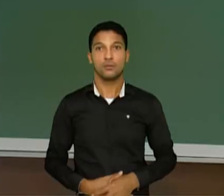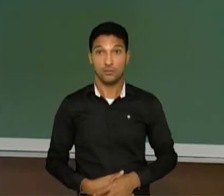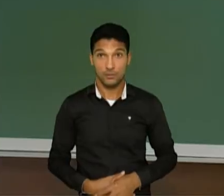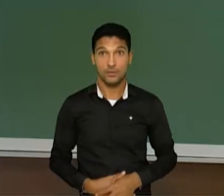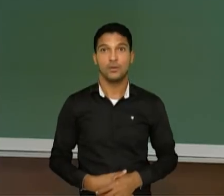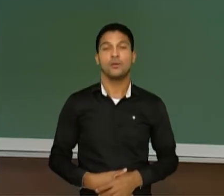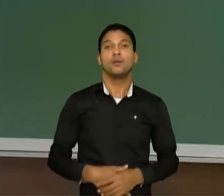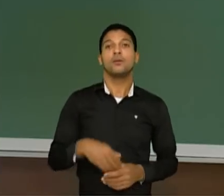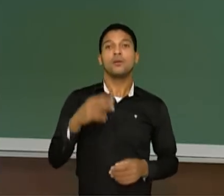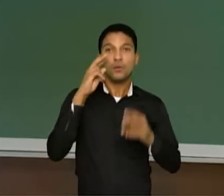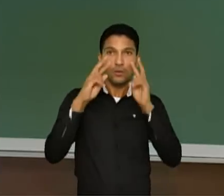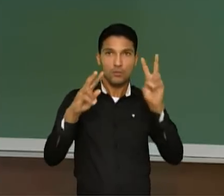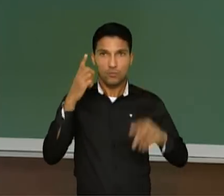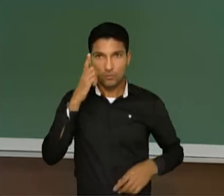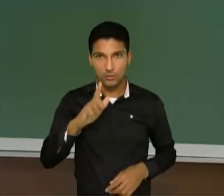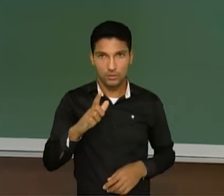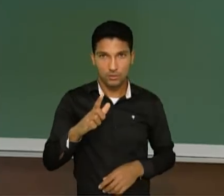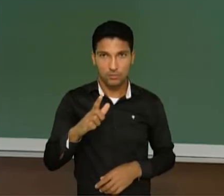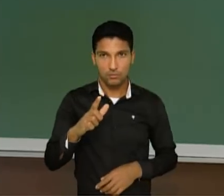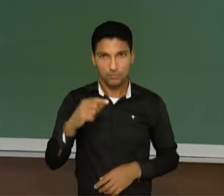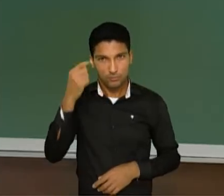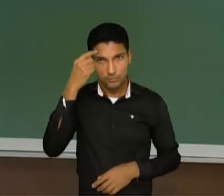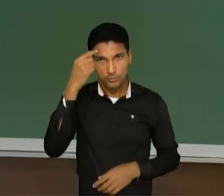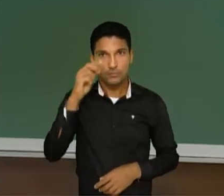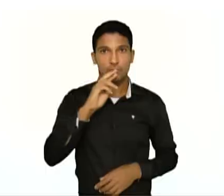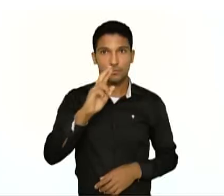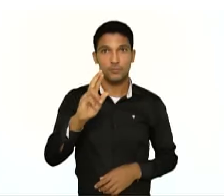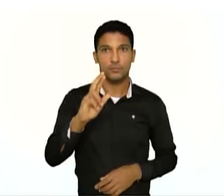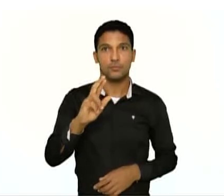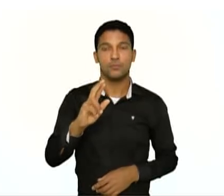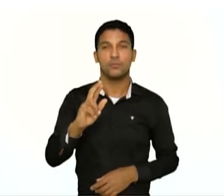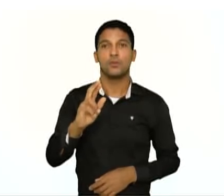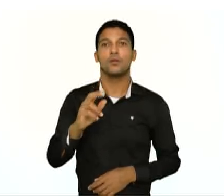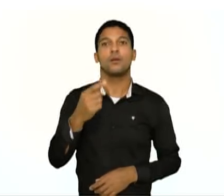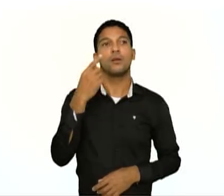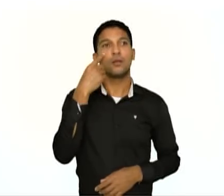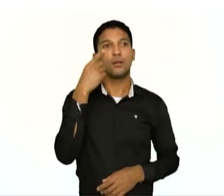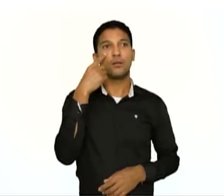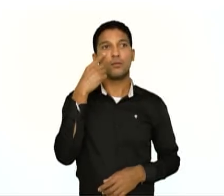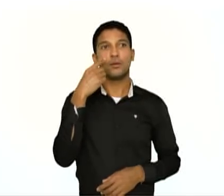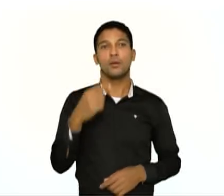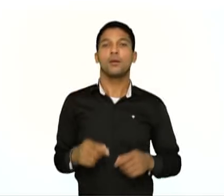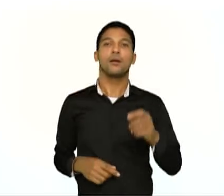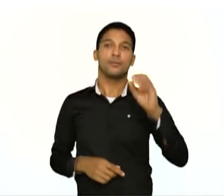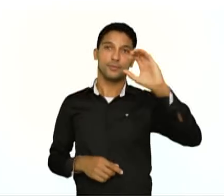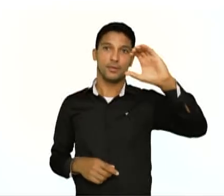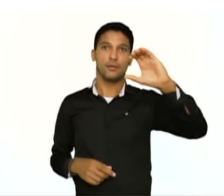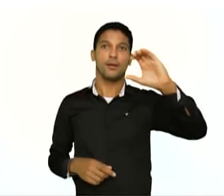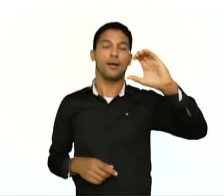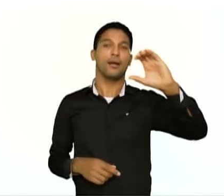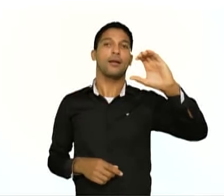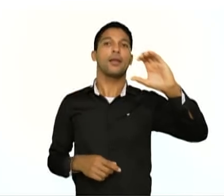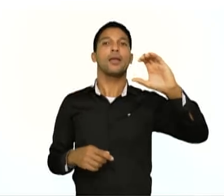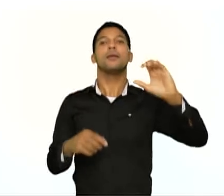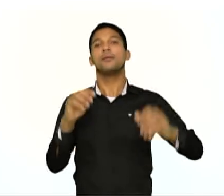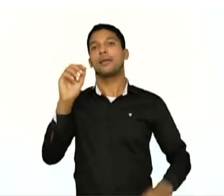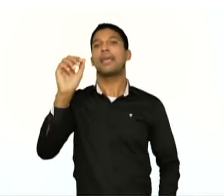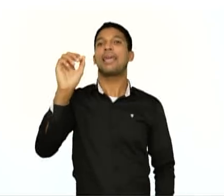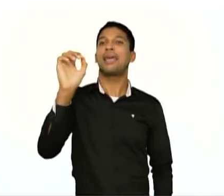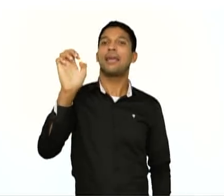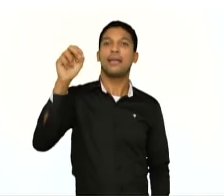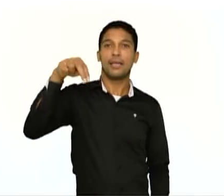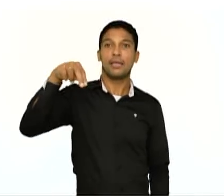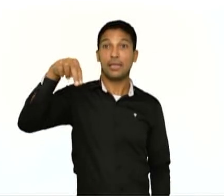E aí, galera, conseguiram fazer esse cálculo mental mesmo? Então, quem colocou a palavra enquanto, parabéns, né? Conseguiu dar